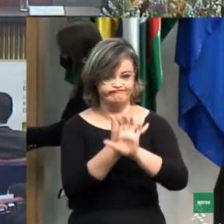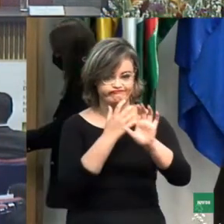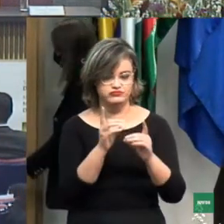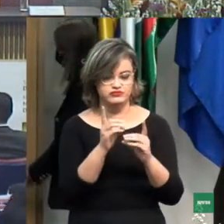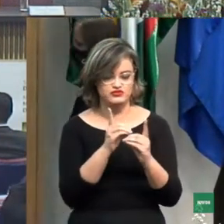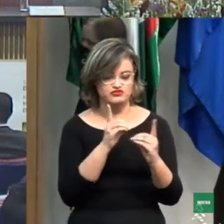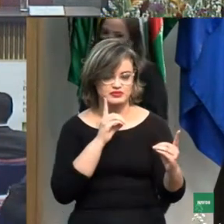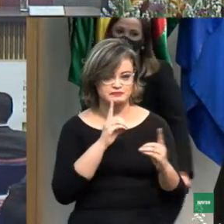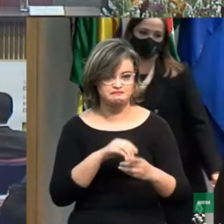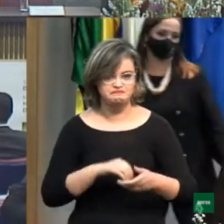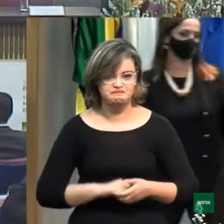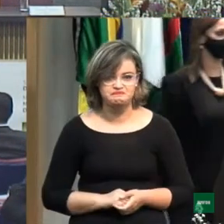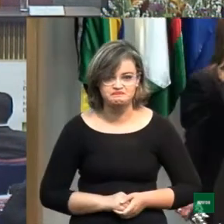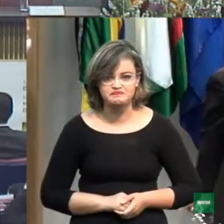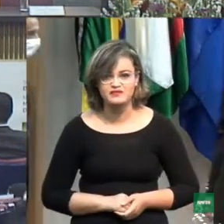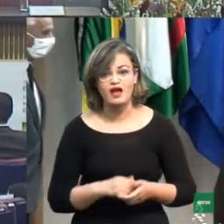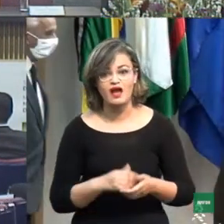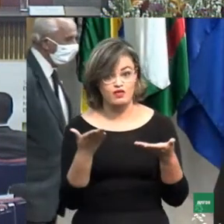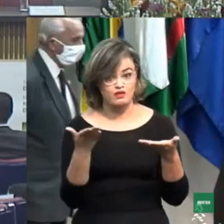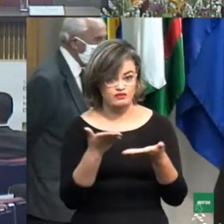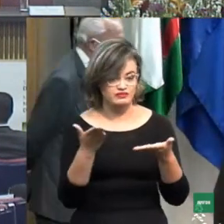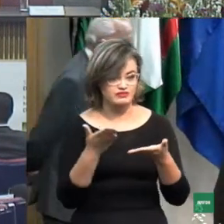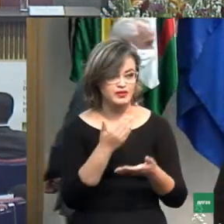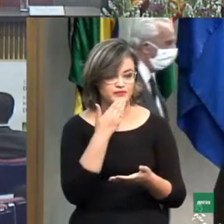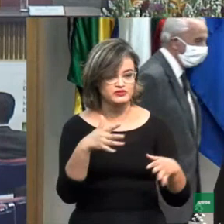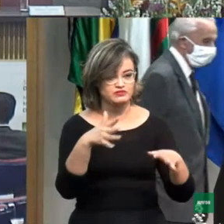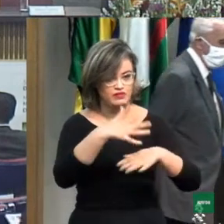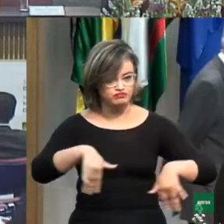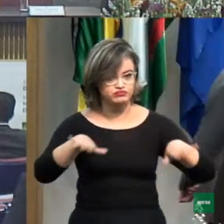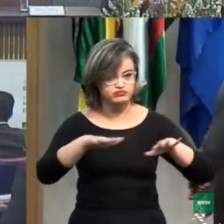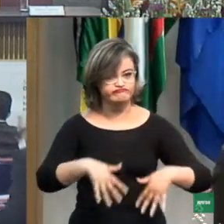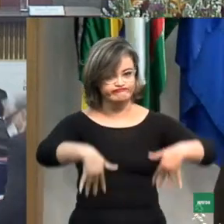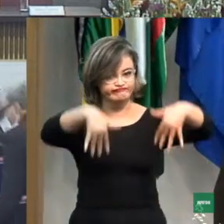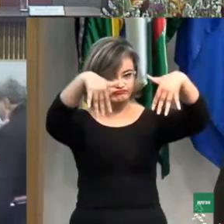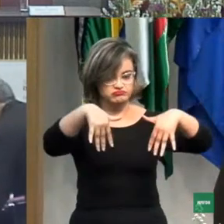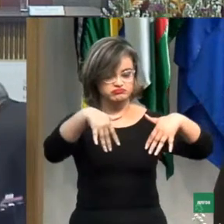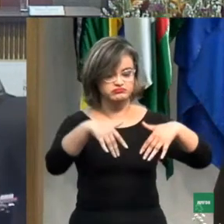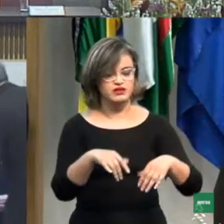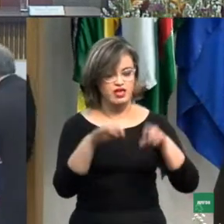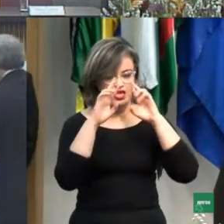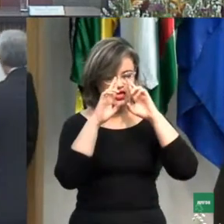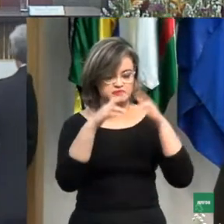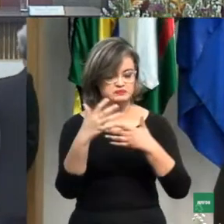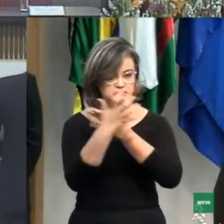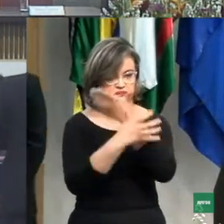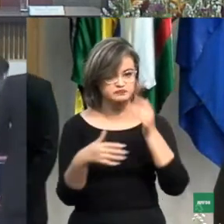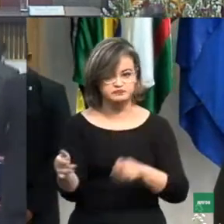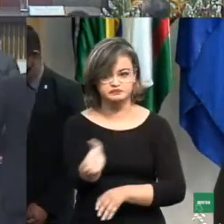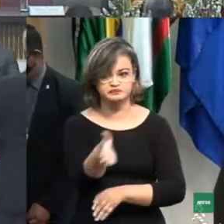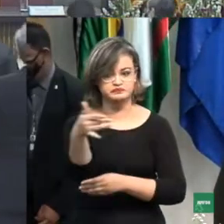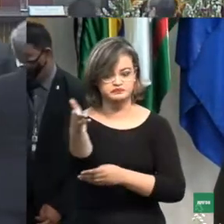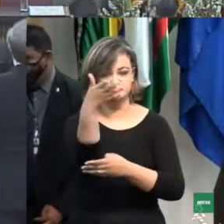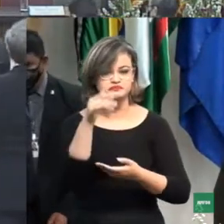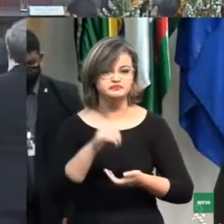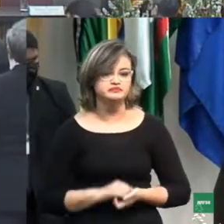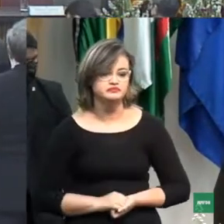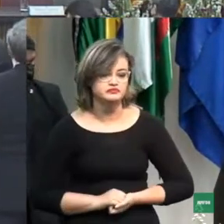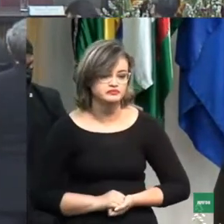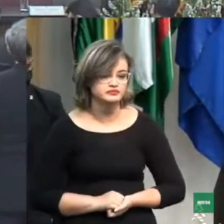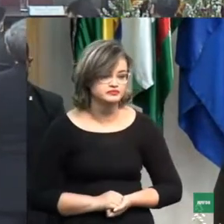Neste momento, convidamos a todos a se colocarem em posição de respeito para a execução do hino nacional.